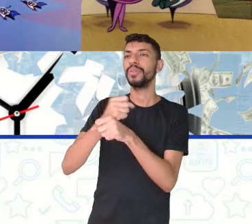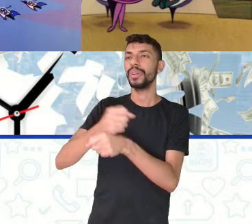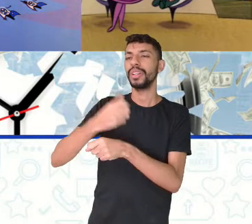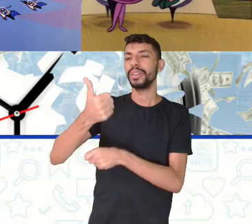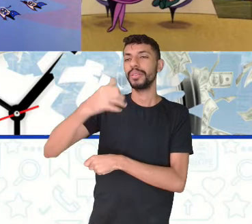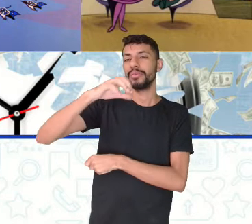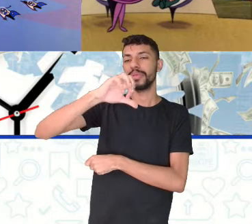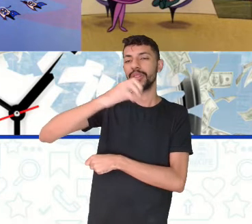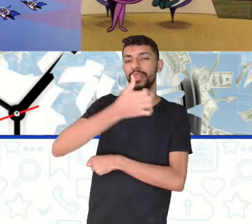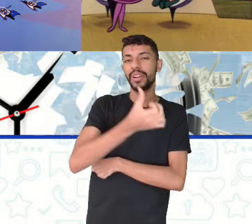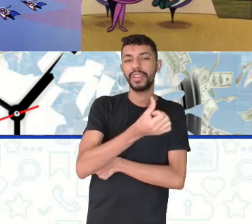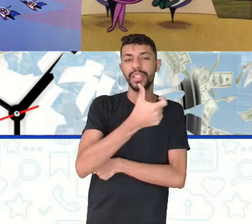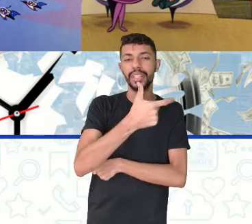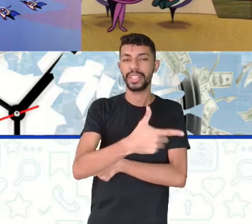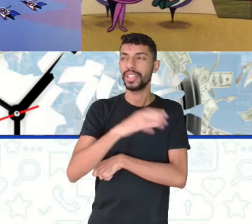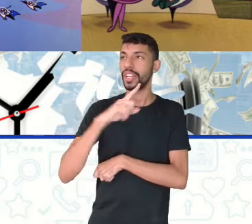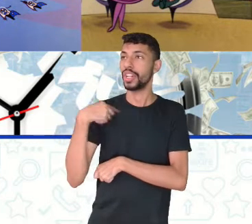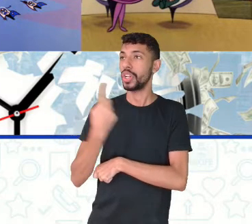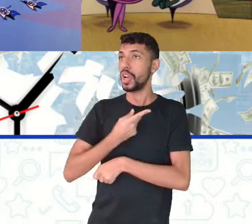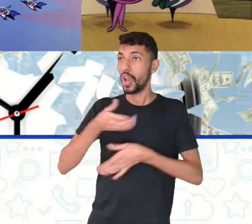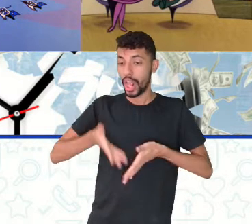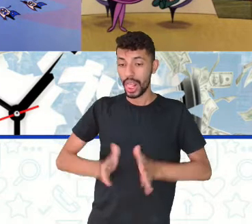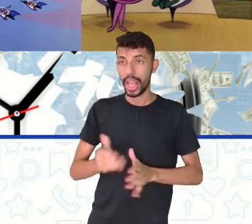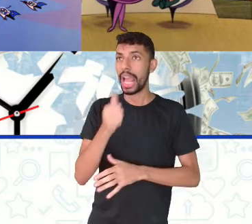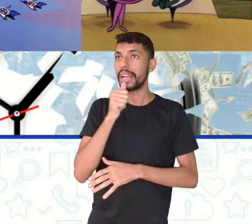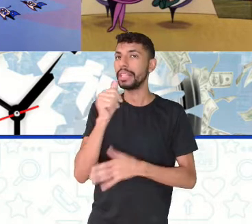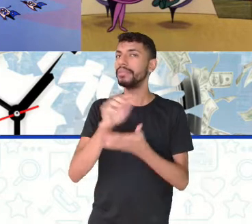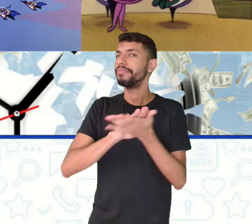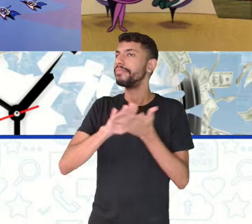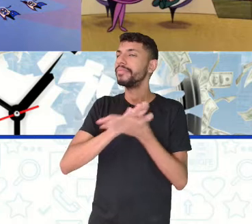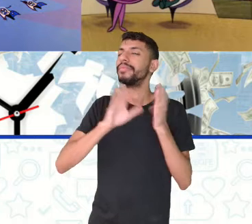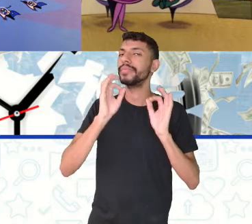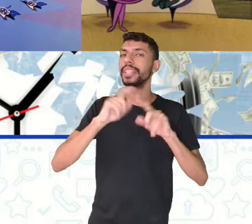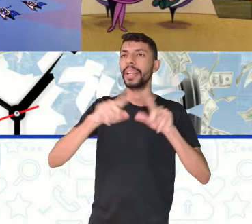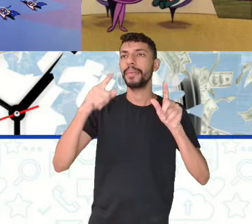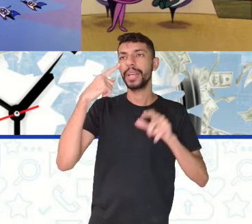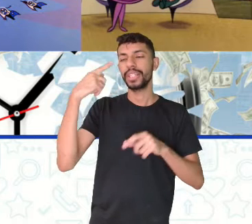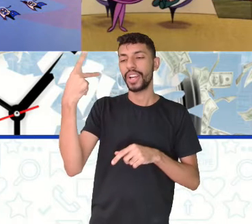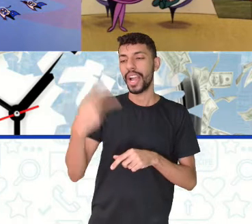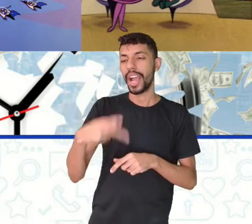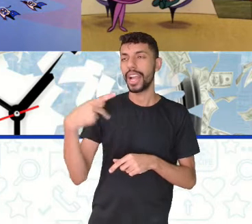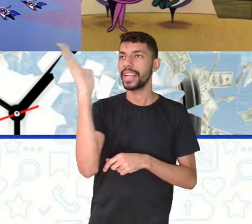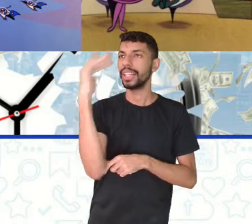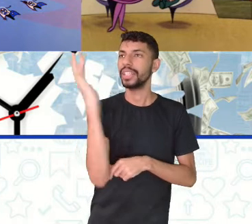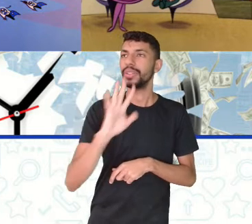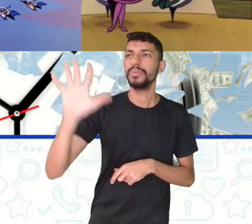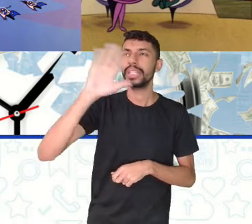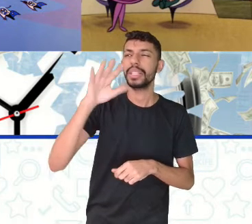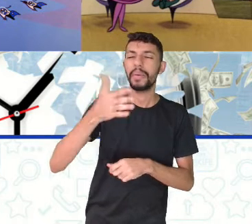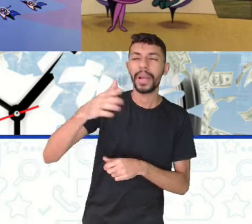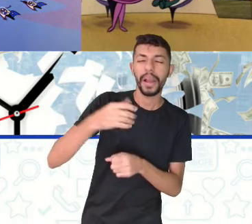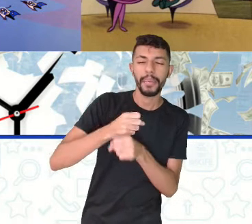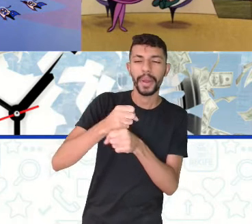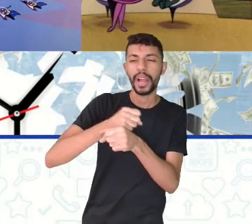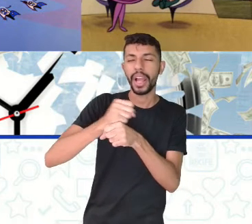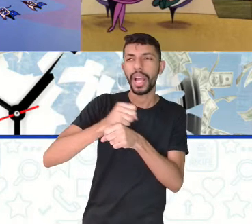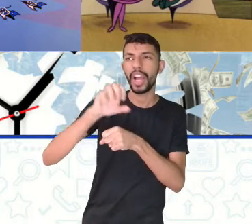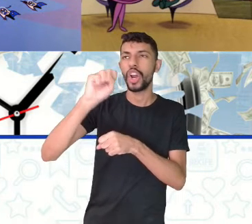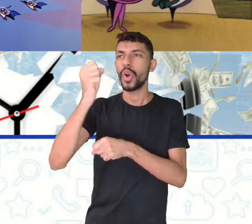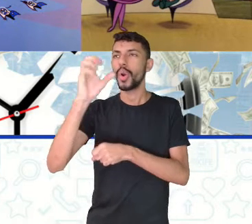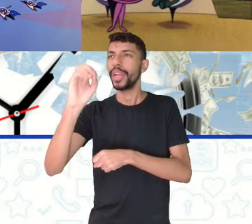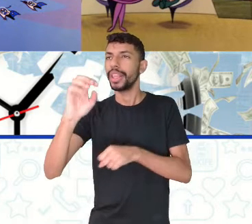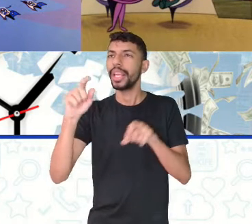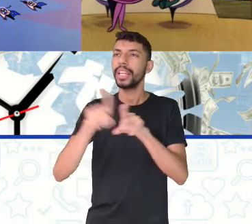1962, né, nós nem tínhamos nascidos ainda, mas aqui no Brasil, nos anos 80, final dos anos 70 e anos 80, passava